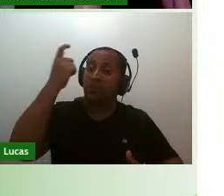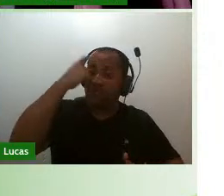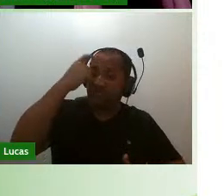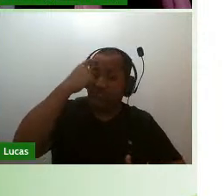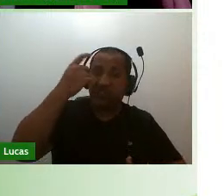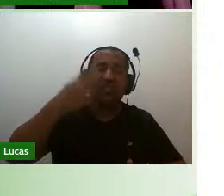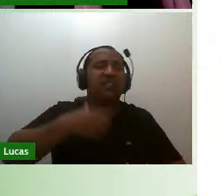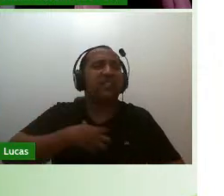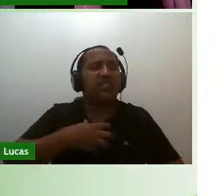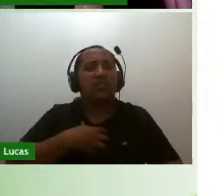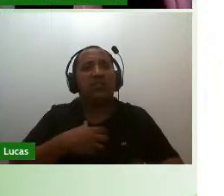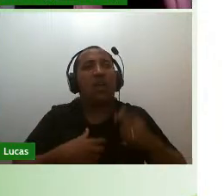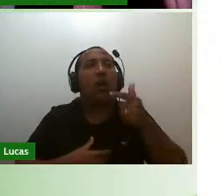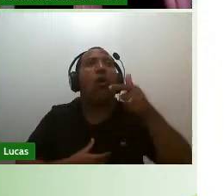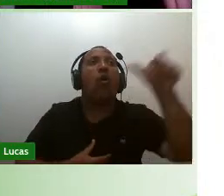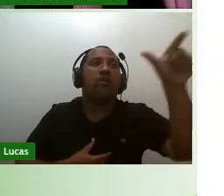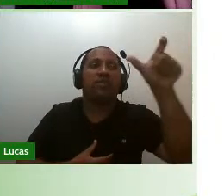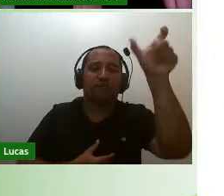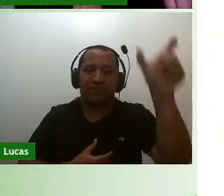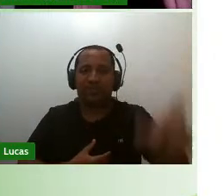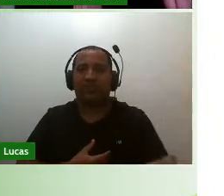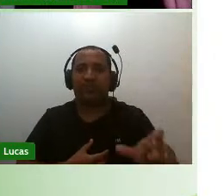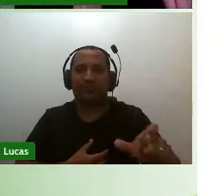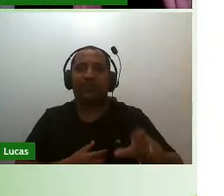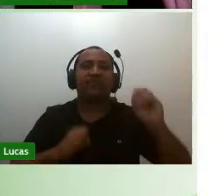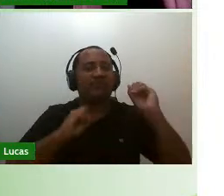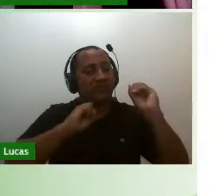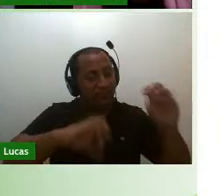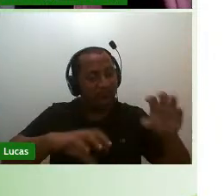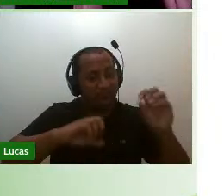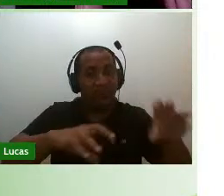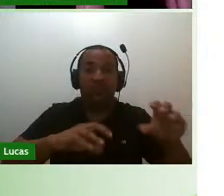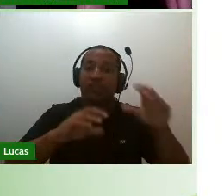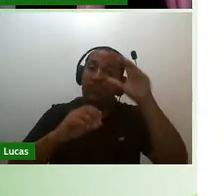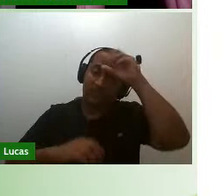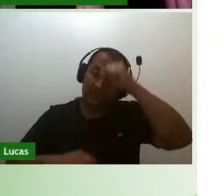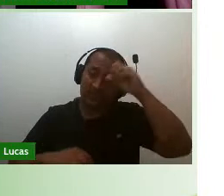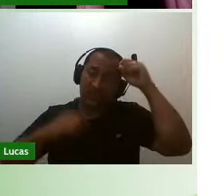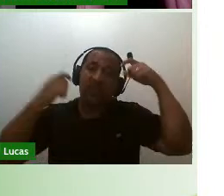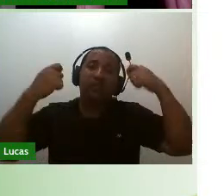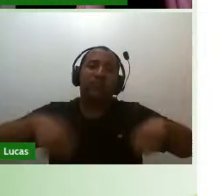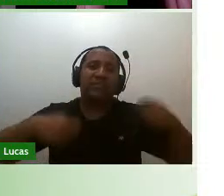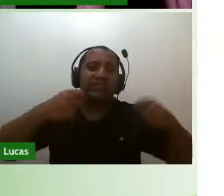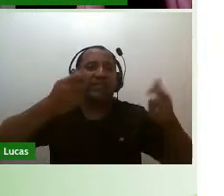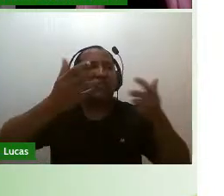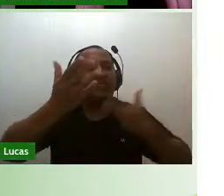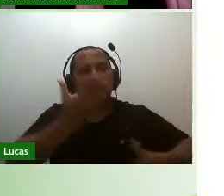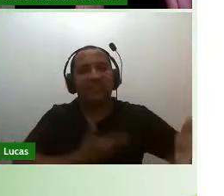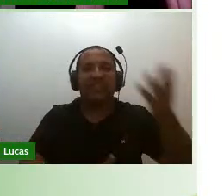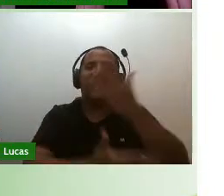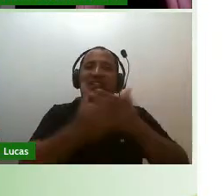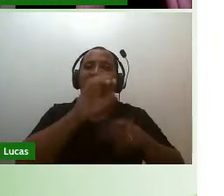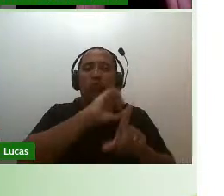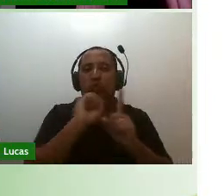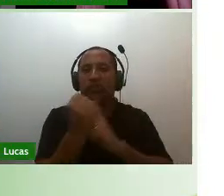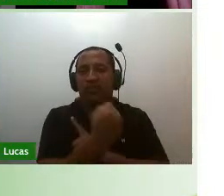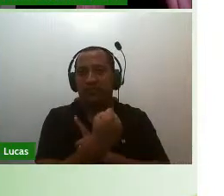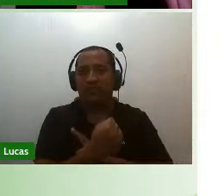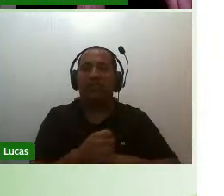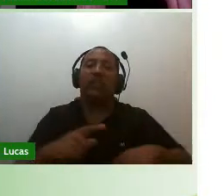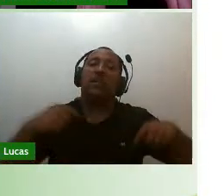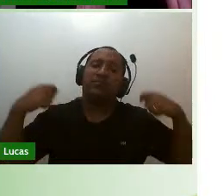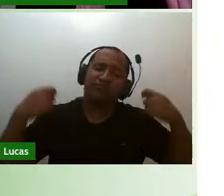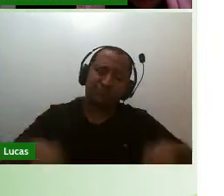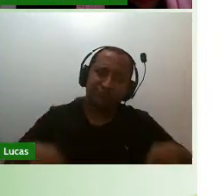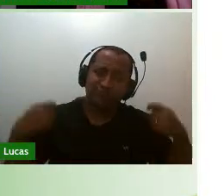outras pessoas. O ato de ensinar e aprender envolve interação social, né? Então, a gente